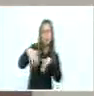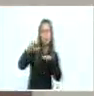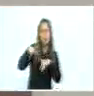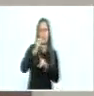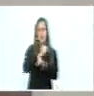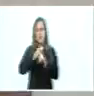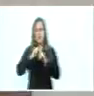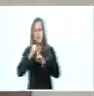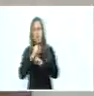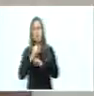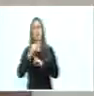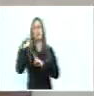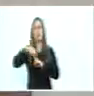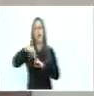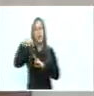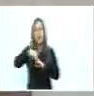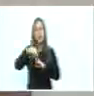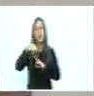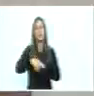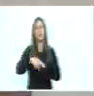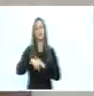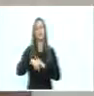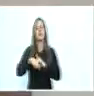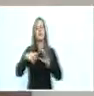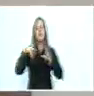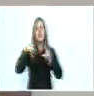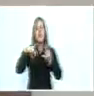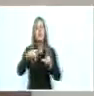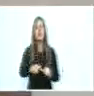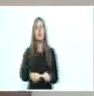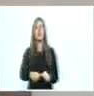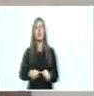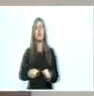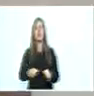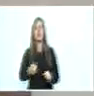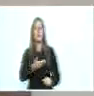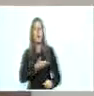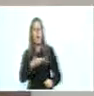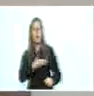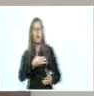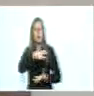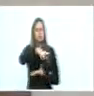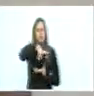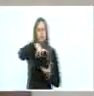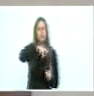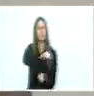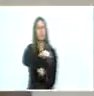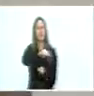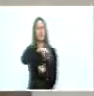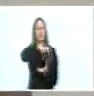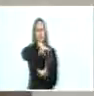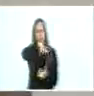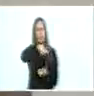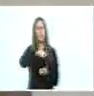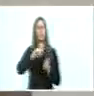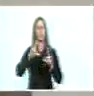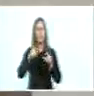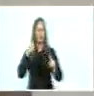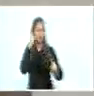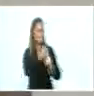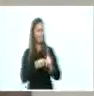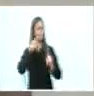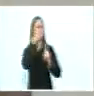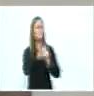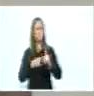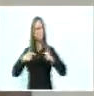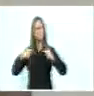aqui, os companheiros do Levante Popular, os companheiros que estão em greve do SEMAD, que estão aí na luta,